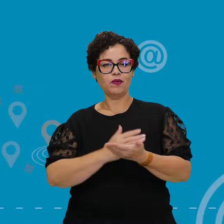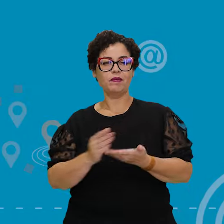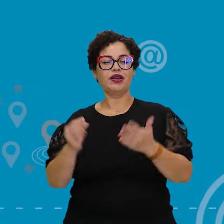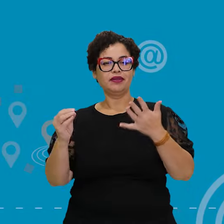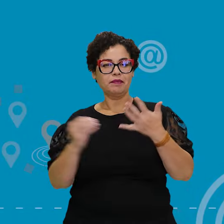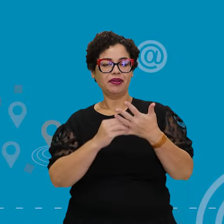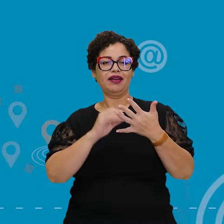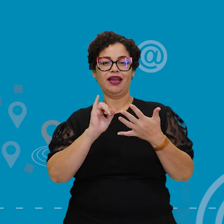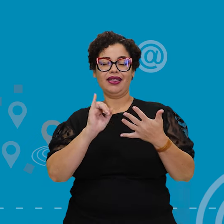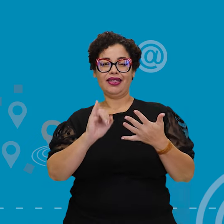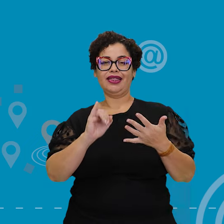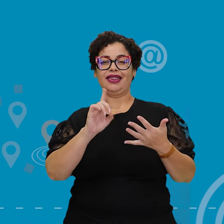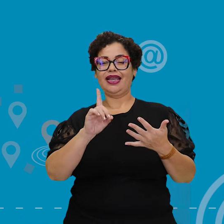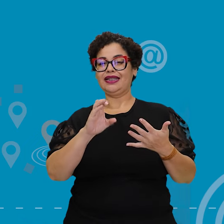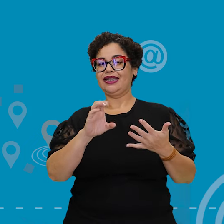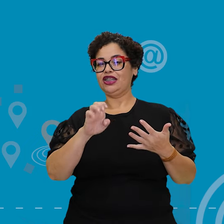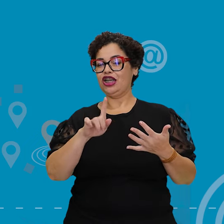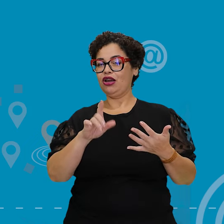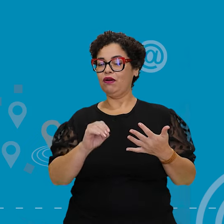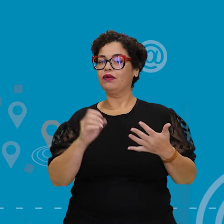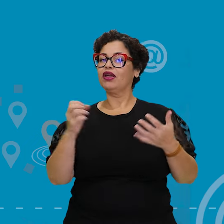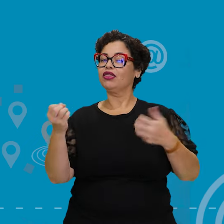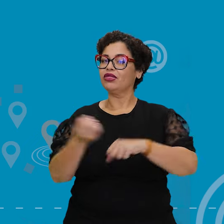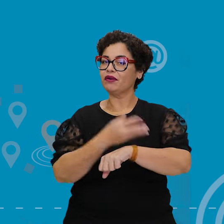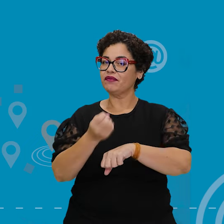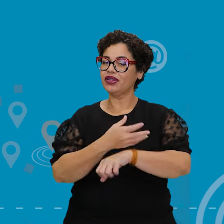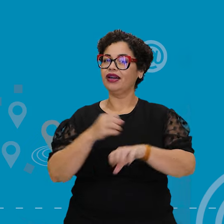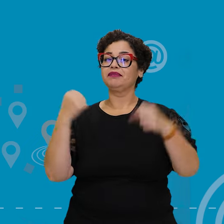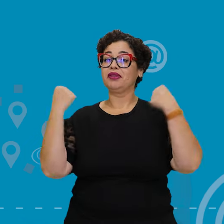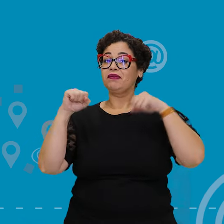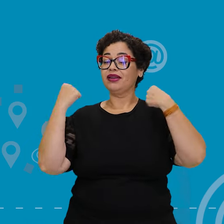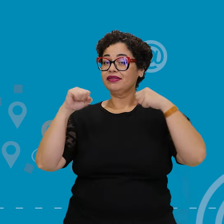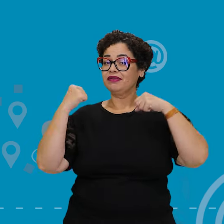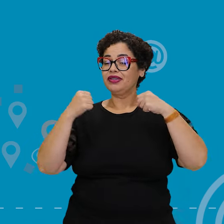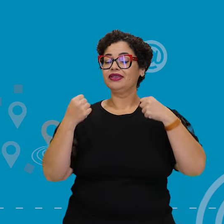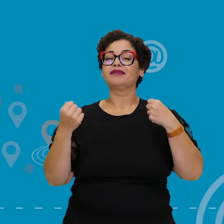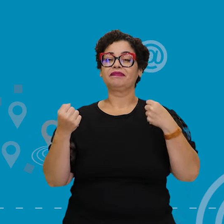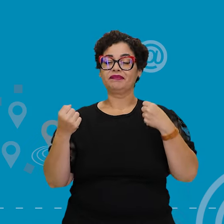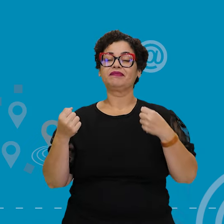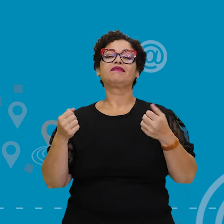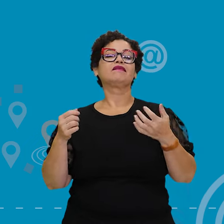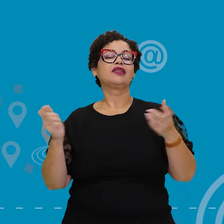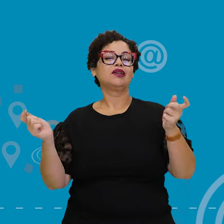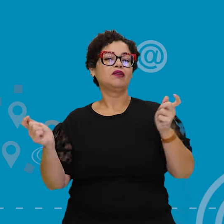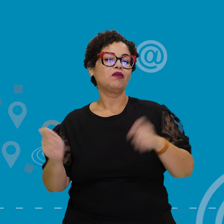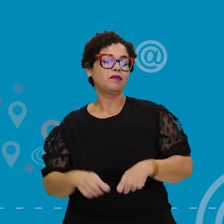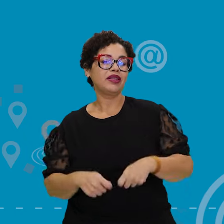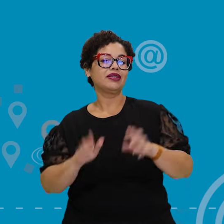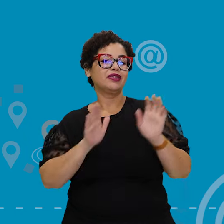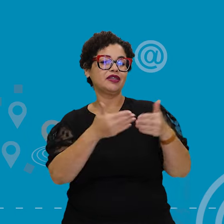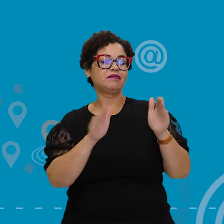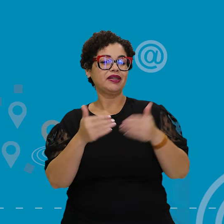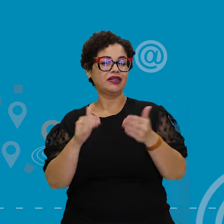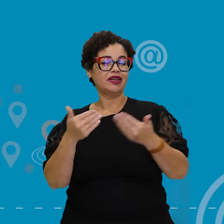A implantação do DCGO ampliado trouxe uma série de novidades para a educação física, como